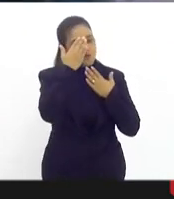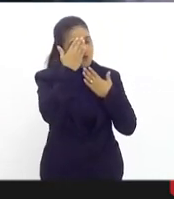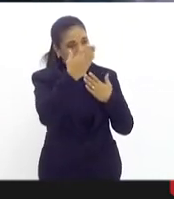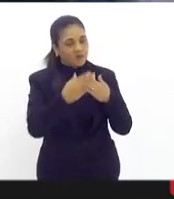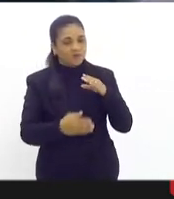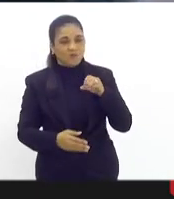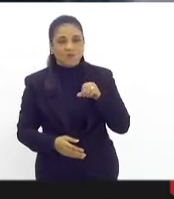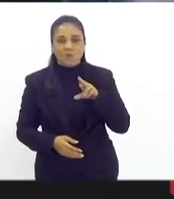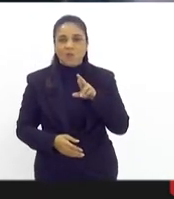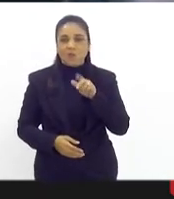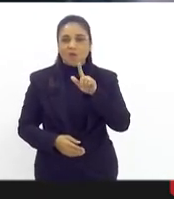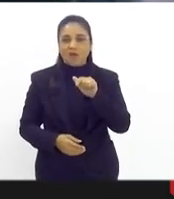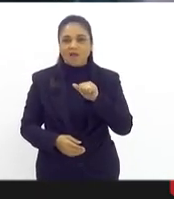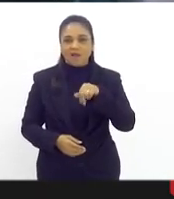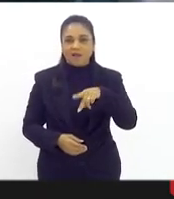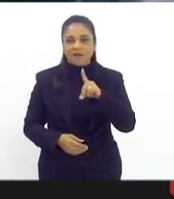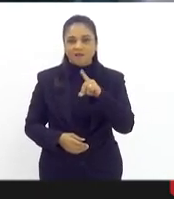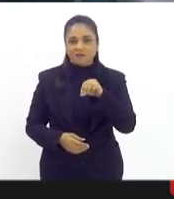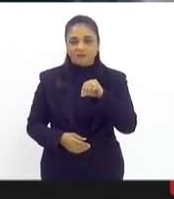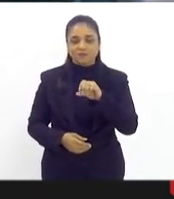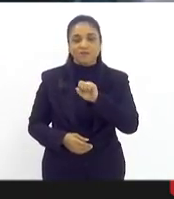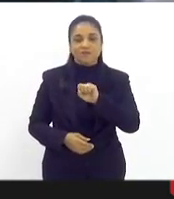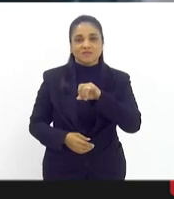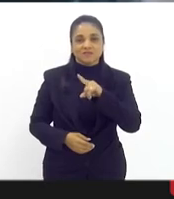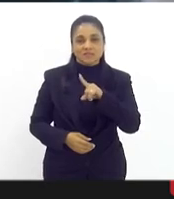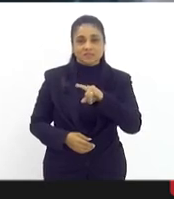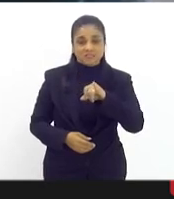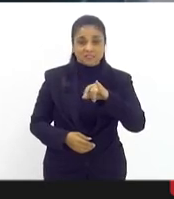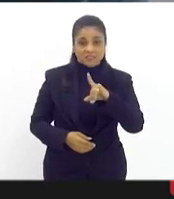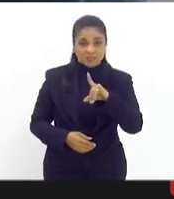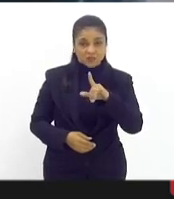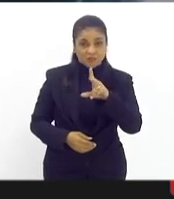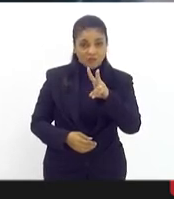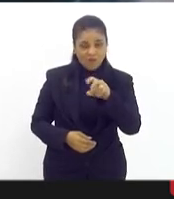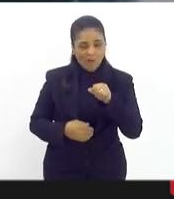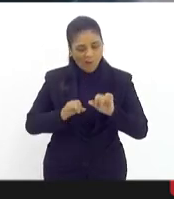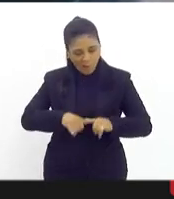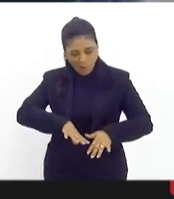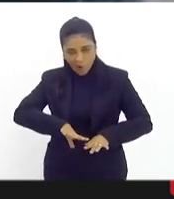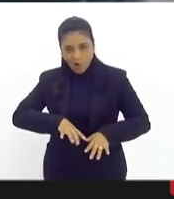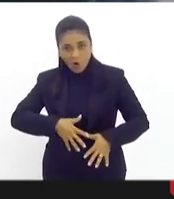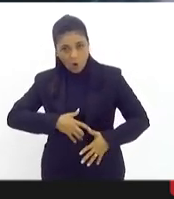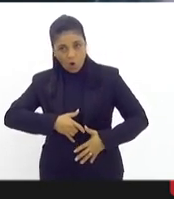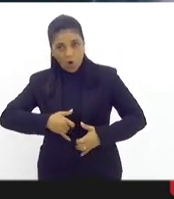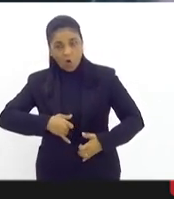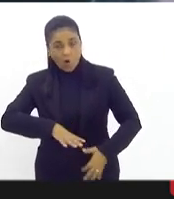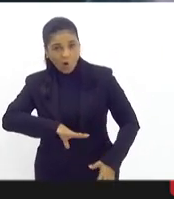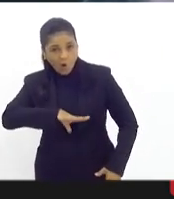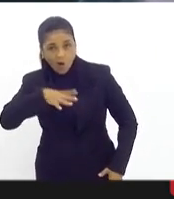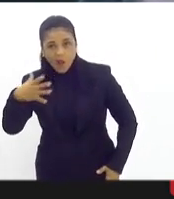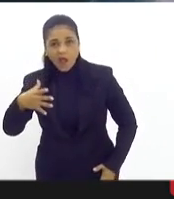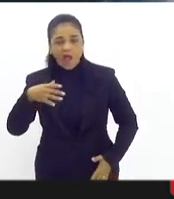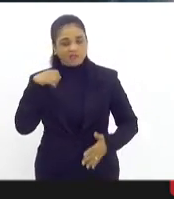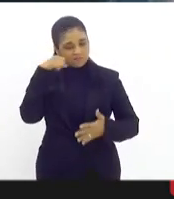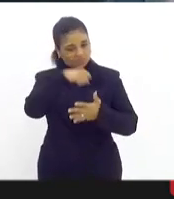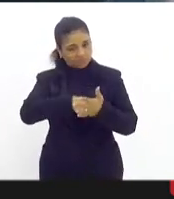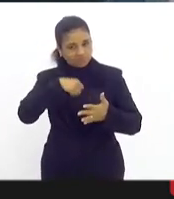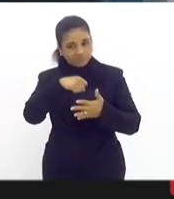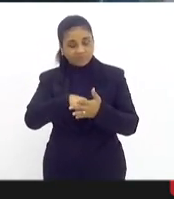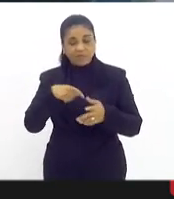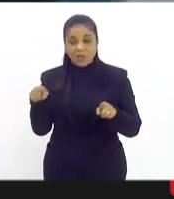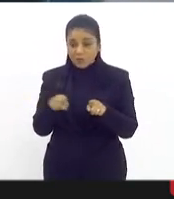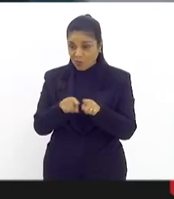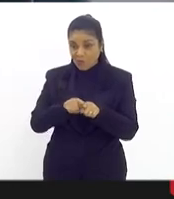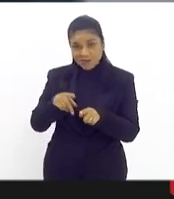Silva. Tem mostrado coragem, habilidade, persistência. Eu queria dizer uma coisa para você. Eu também estou em São Paulo,